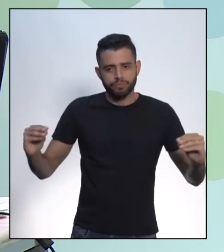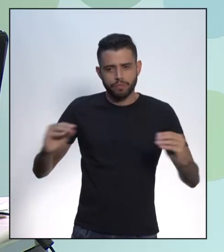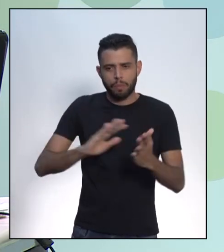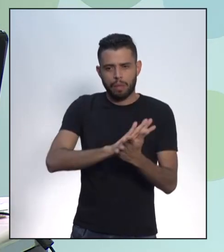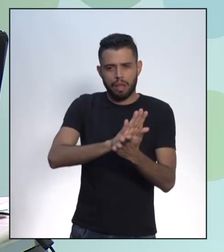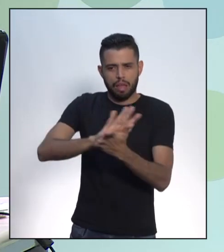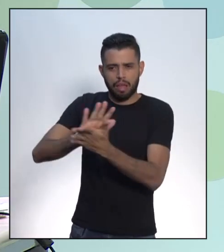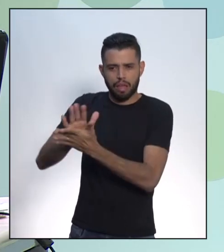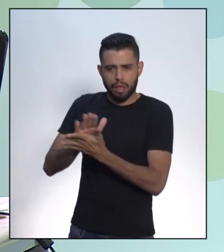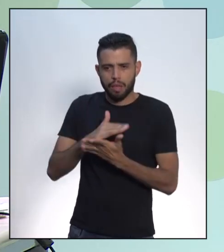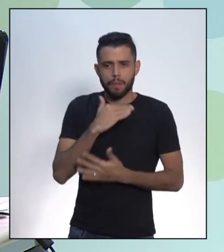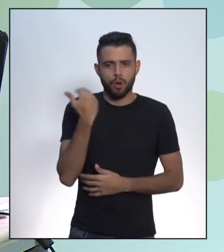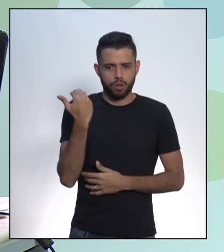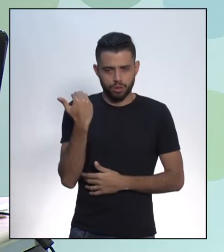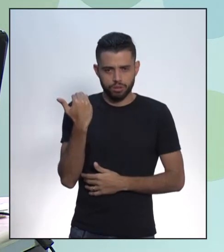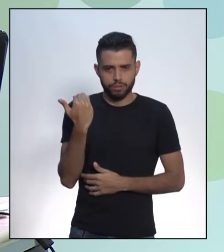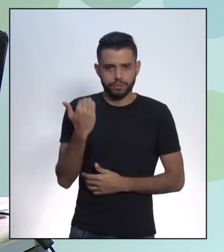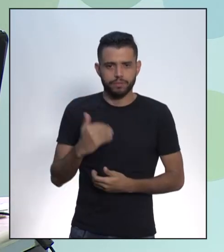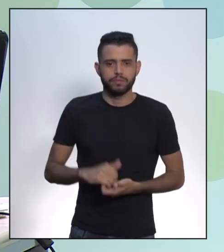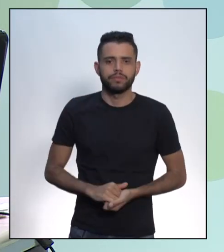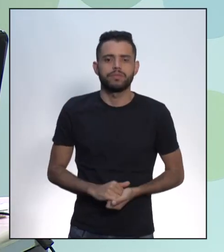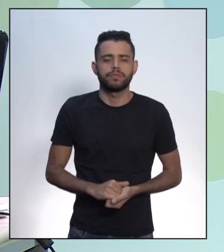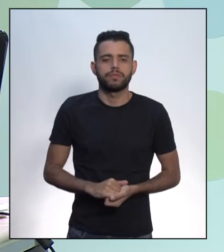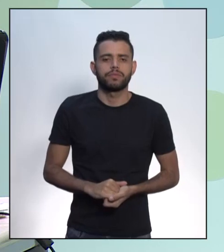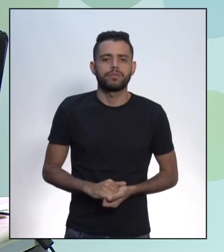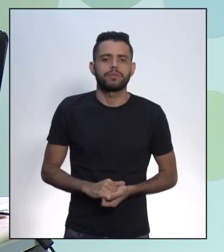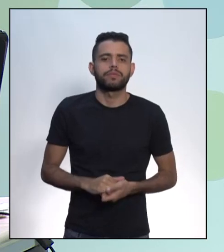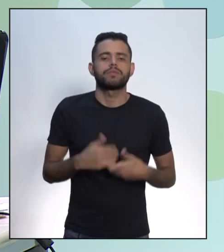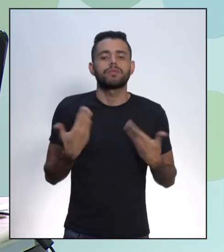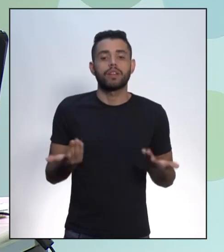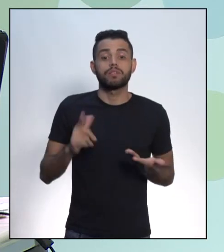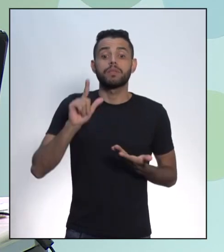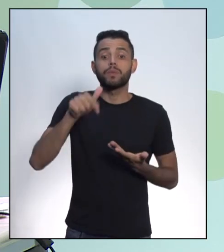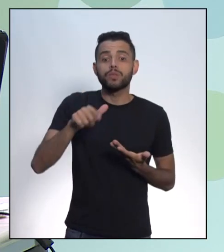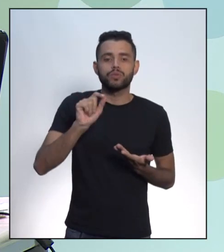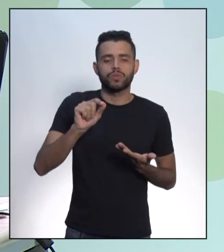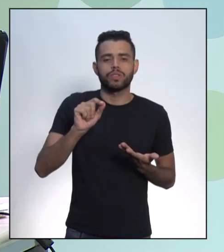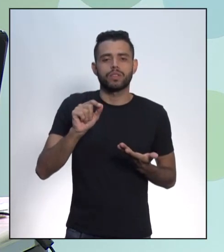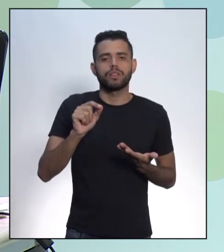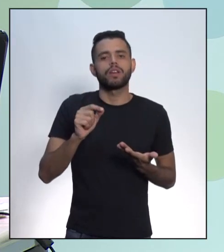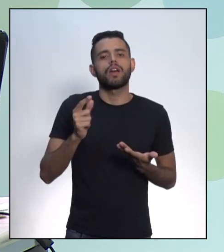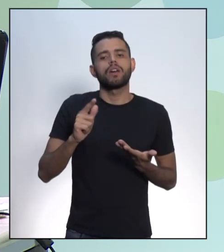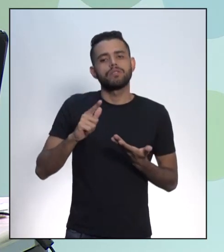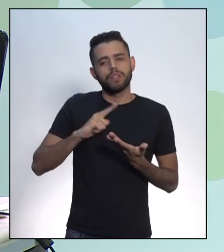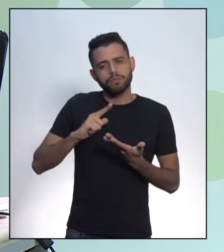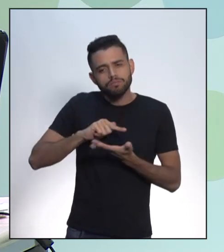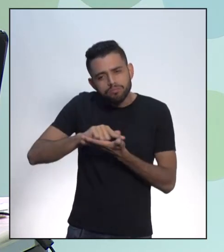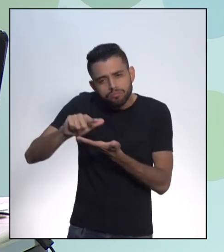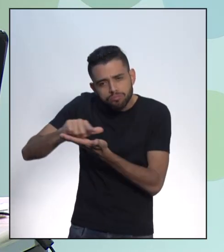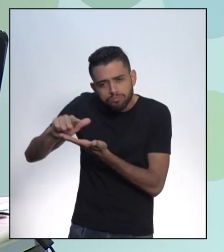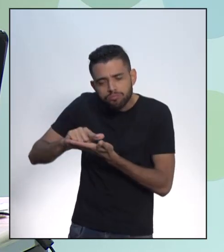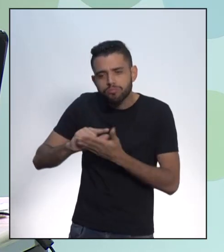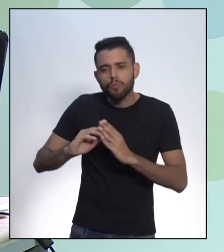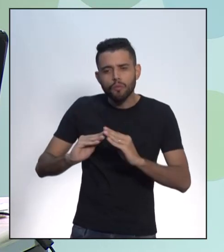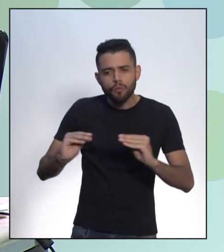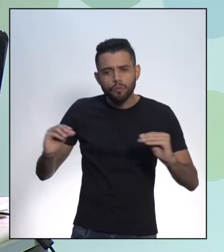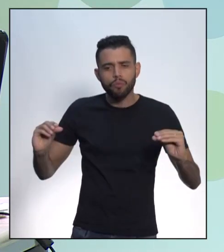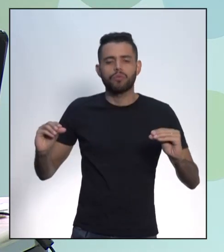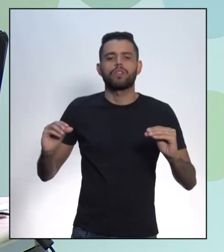micro-organismos que contém nessa água. Depois feita essa pequena filtração, ela vai